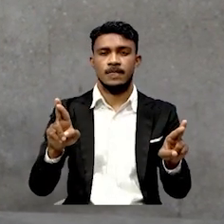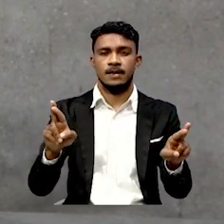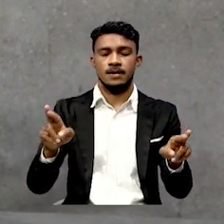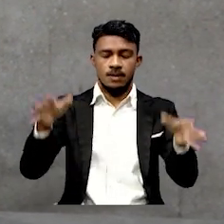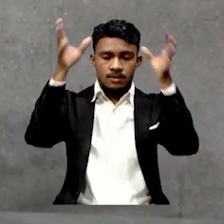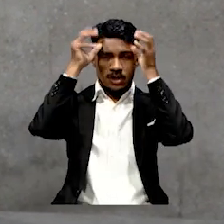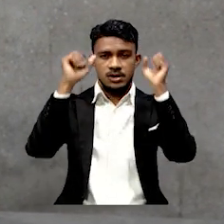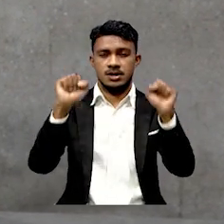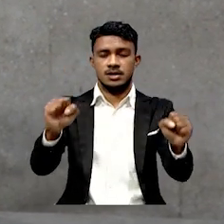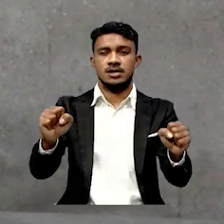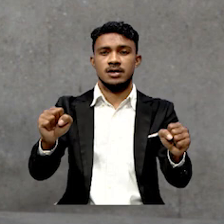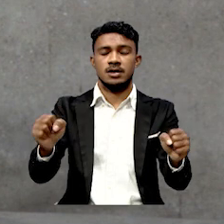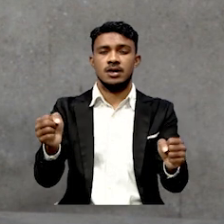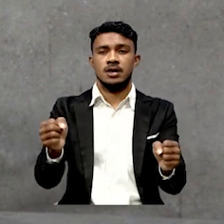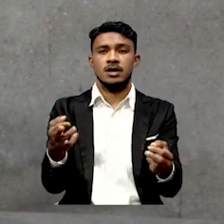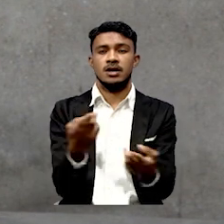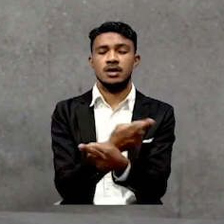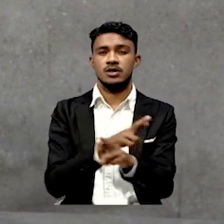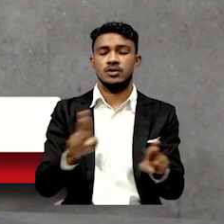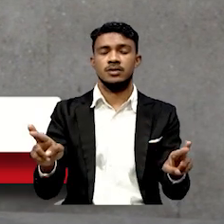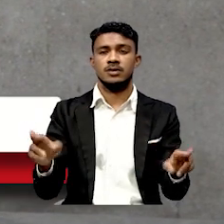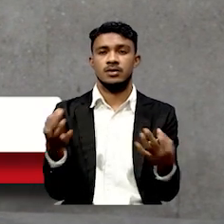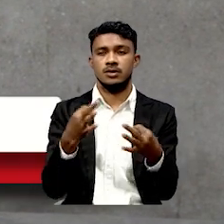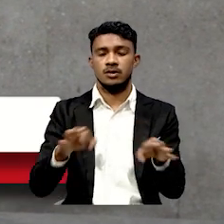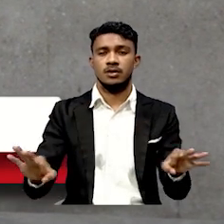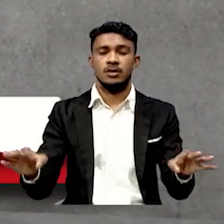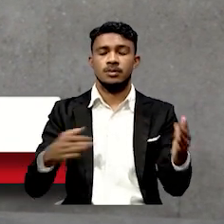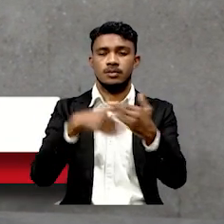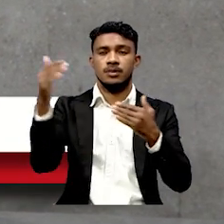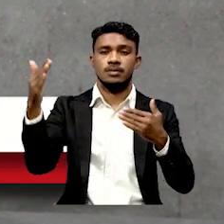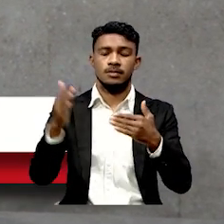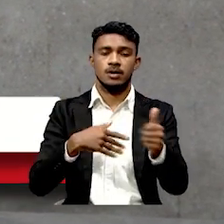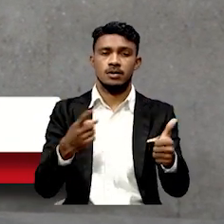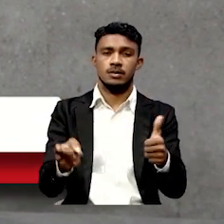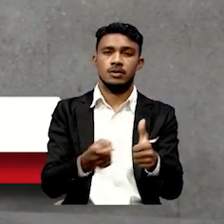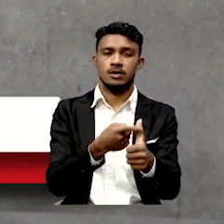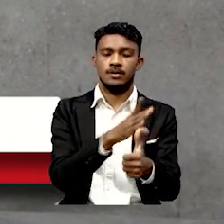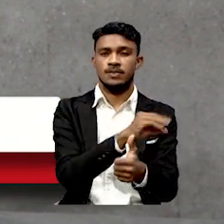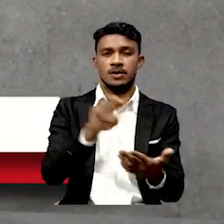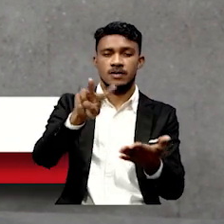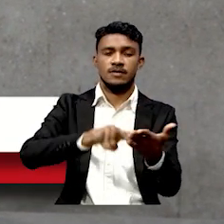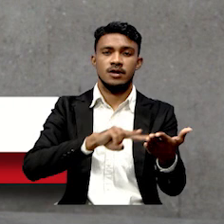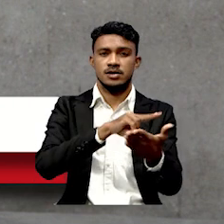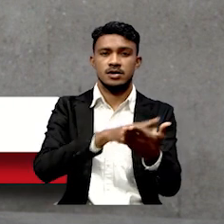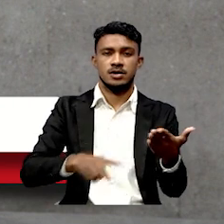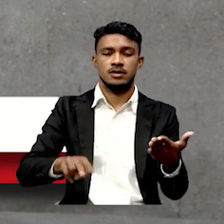presidencial, resolve o primeiro problema, em que violação da Constituição,